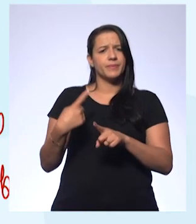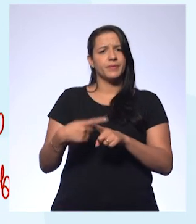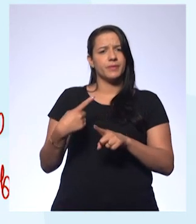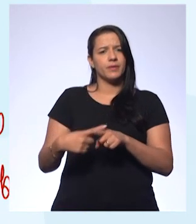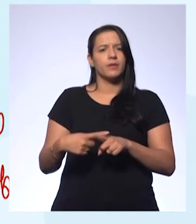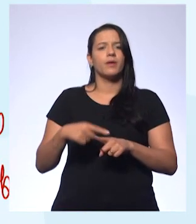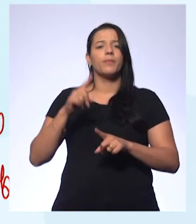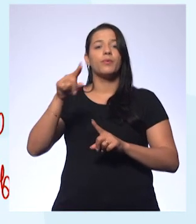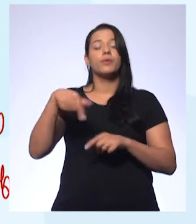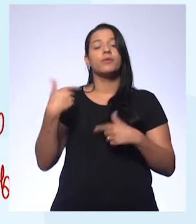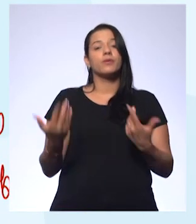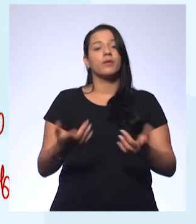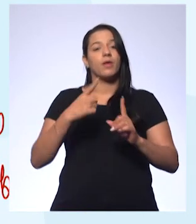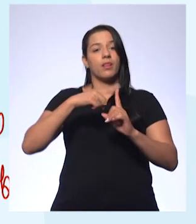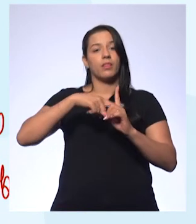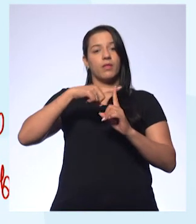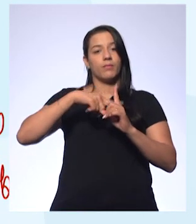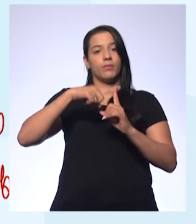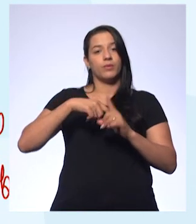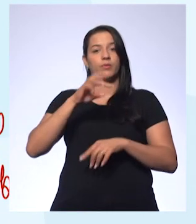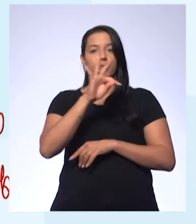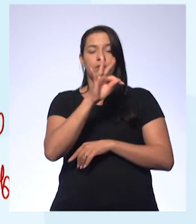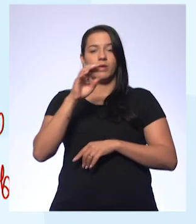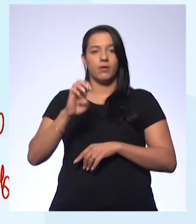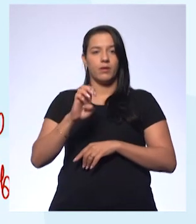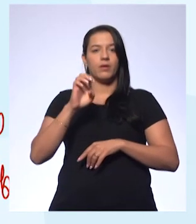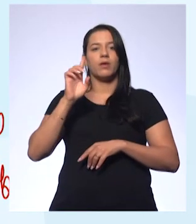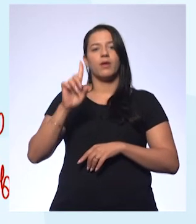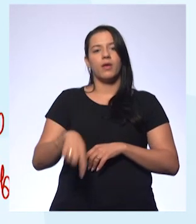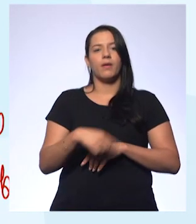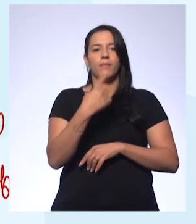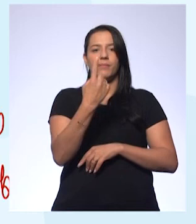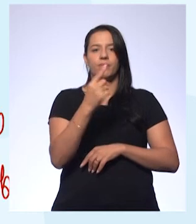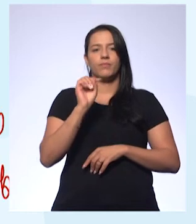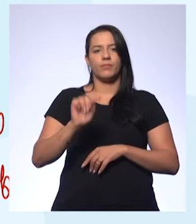a temperatura de ebulição do sal é